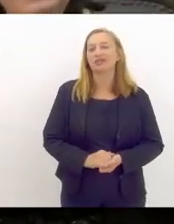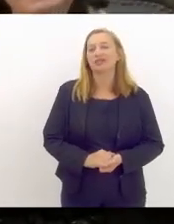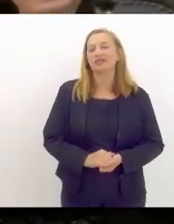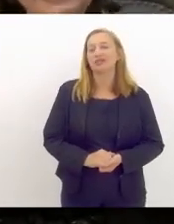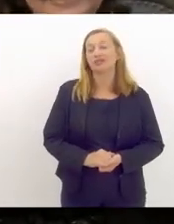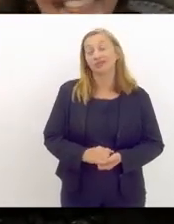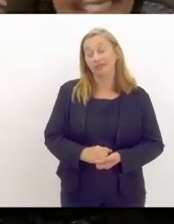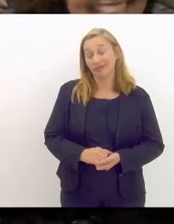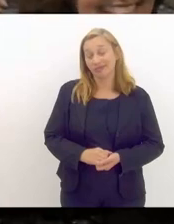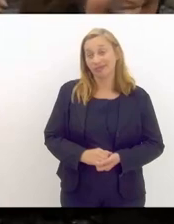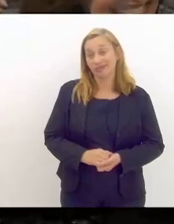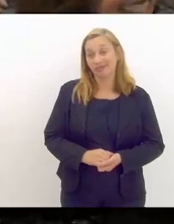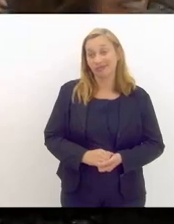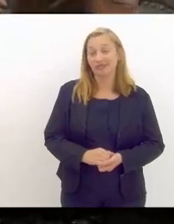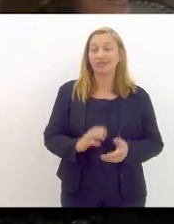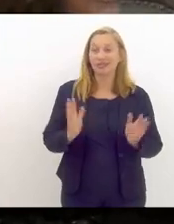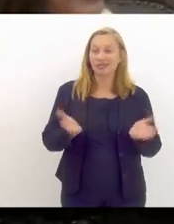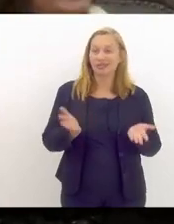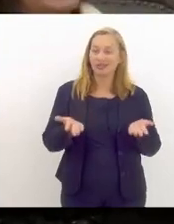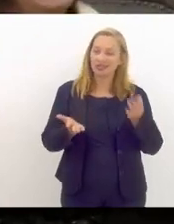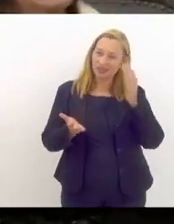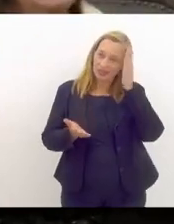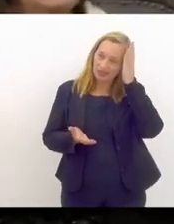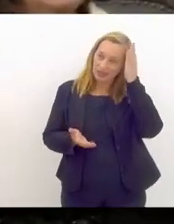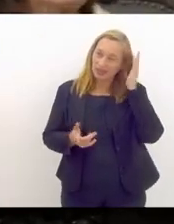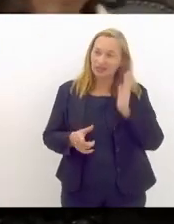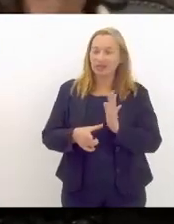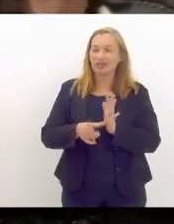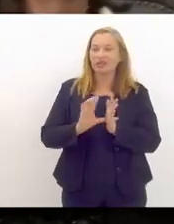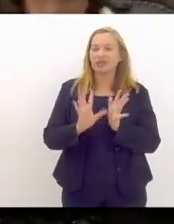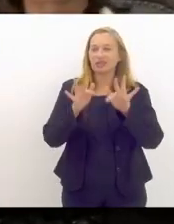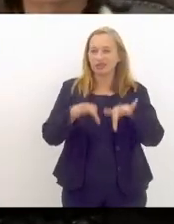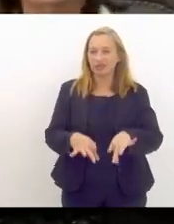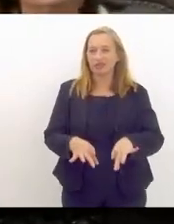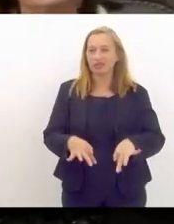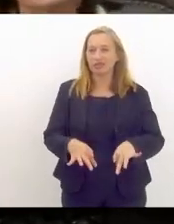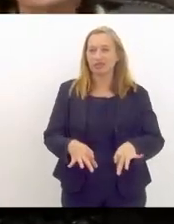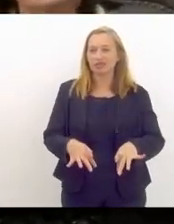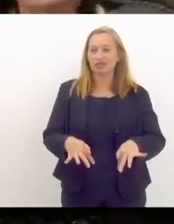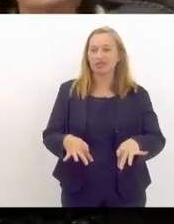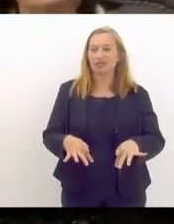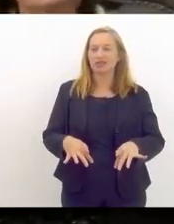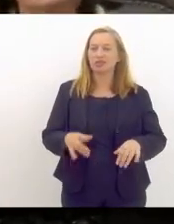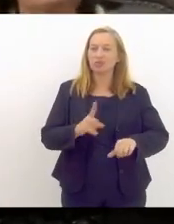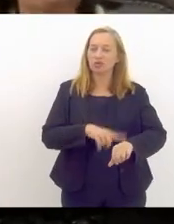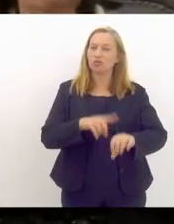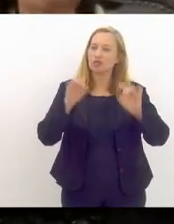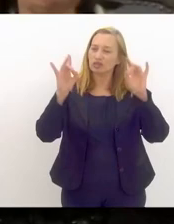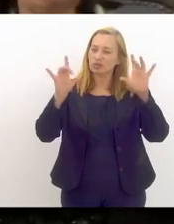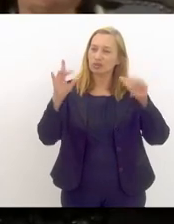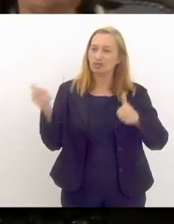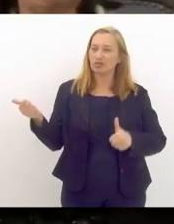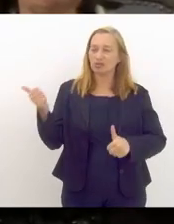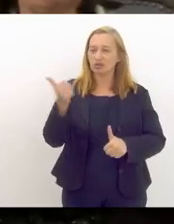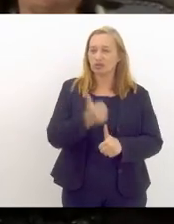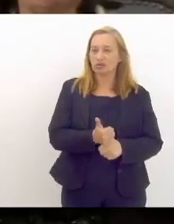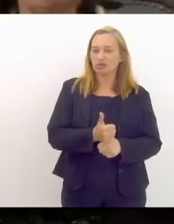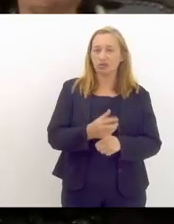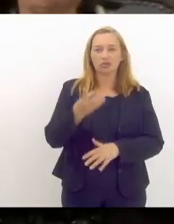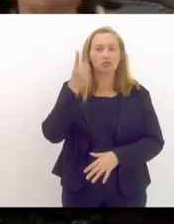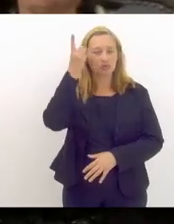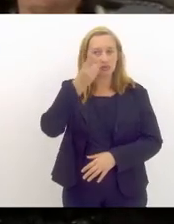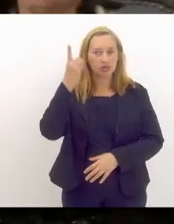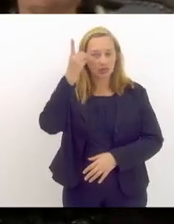Olha, agora, antes de finalizar essa solenidade de posse dos deputados,